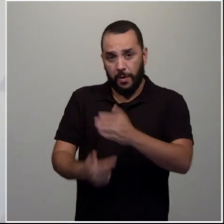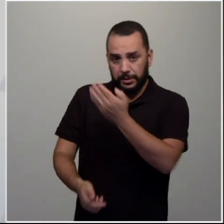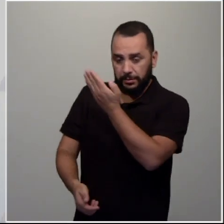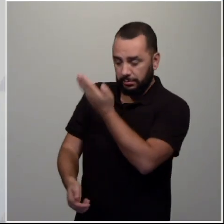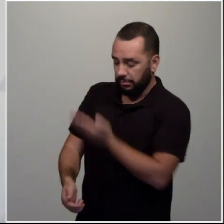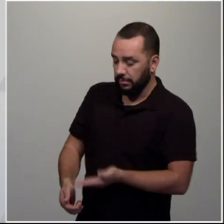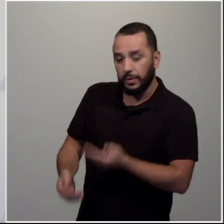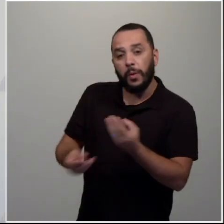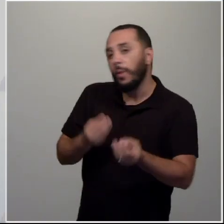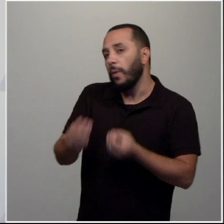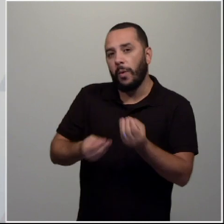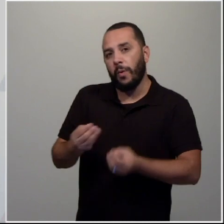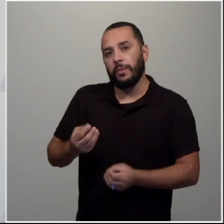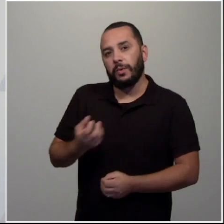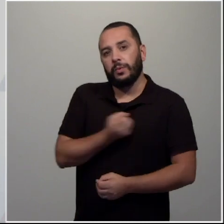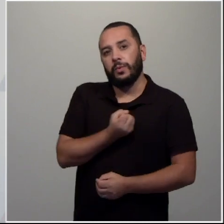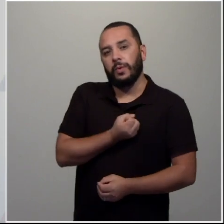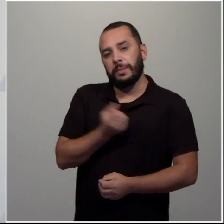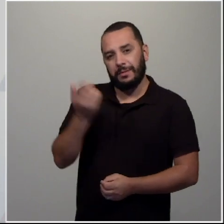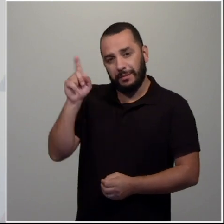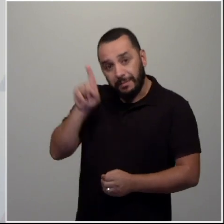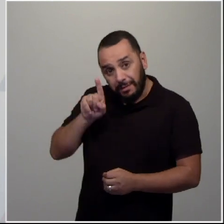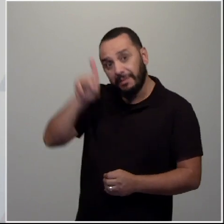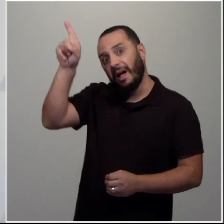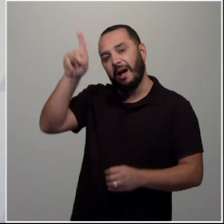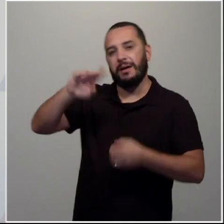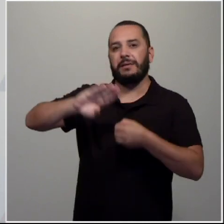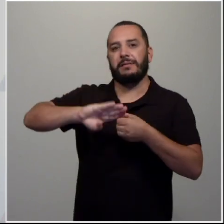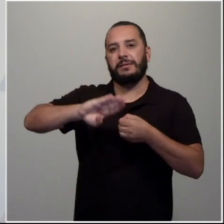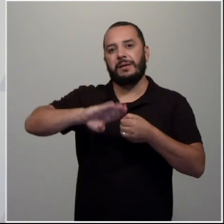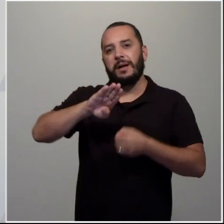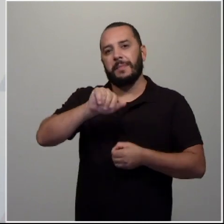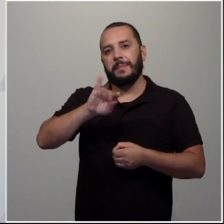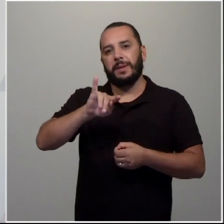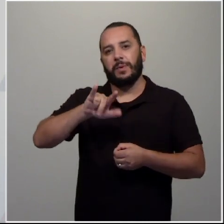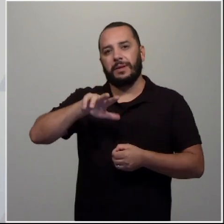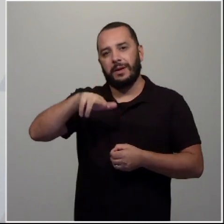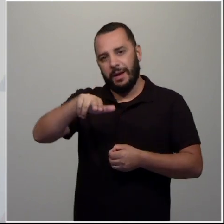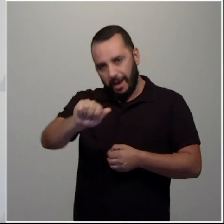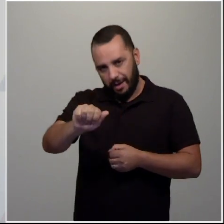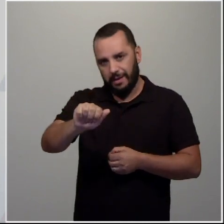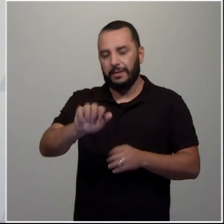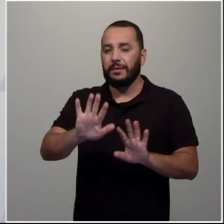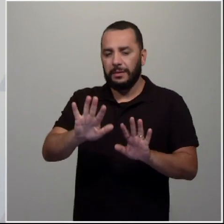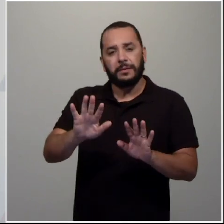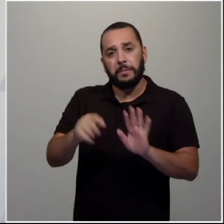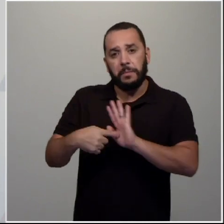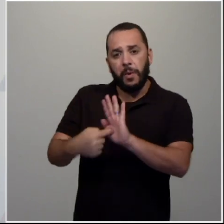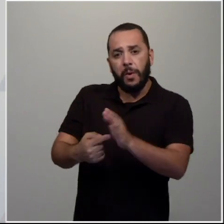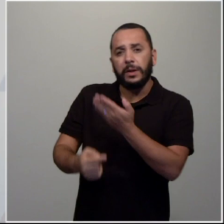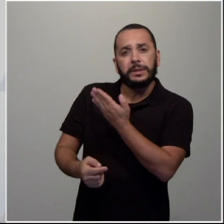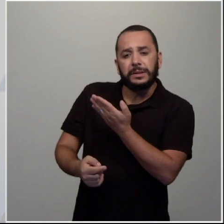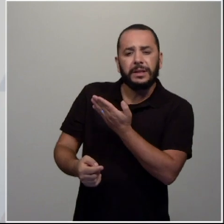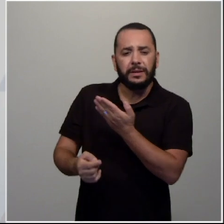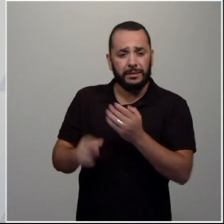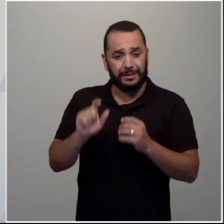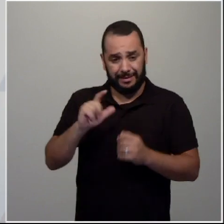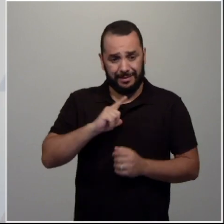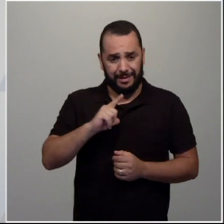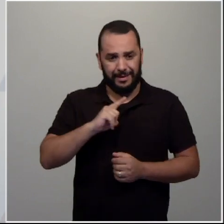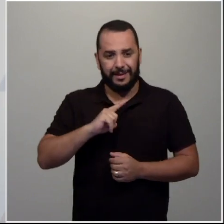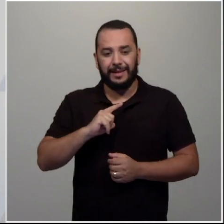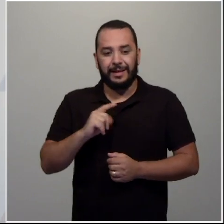para nós o sistema de numeração babilônico que eu acho que é importante mencionar é que no sistema de numeração babilônico nós temos